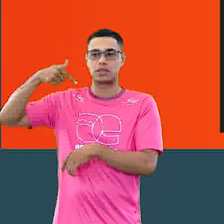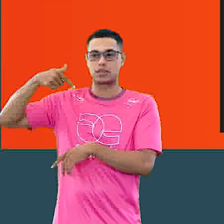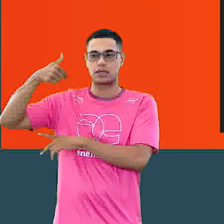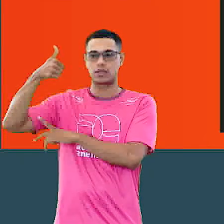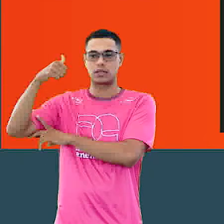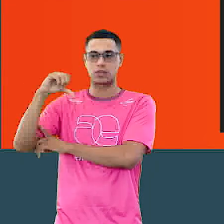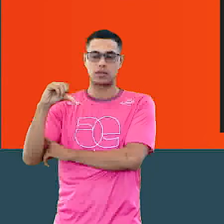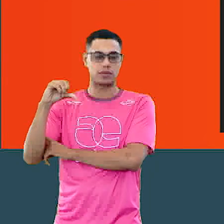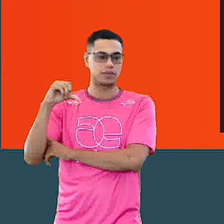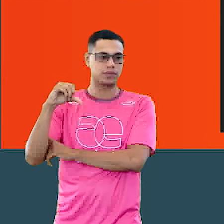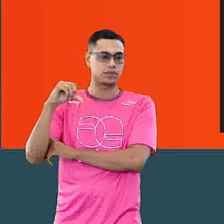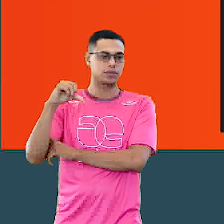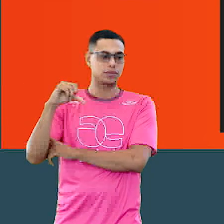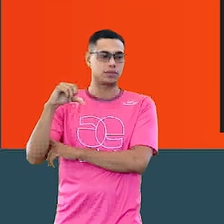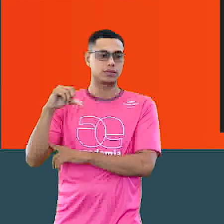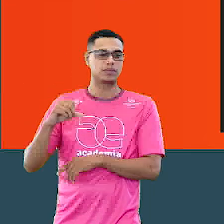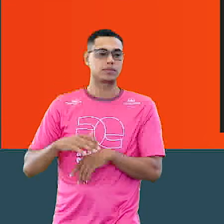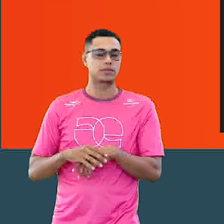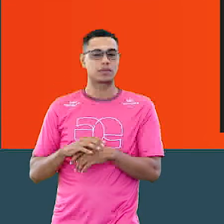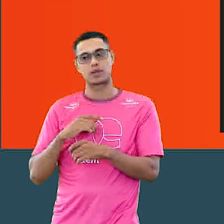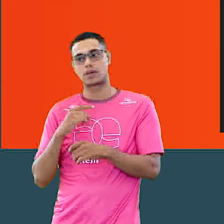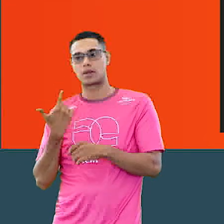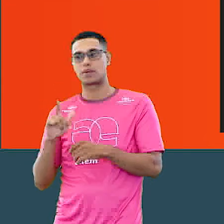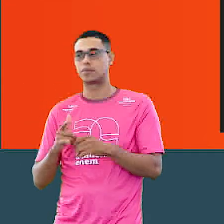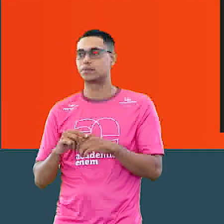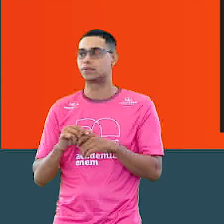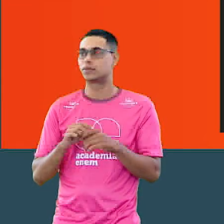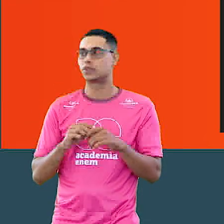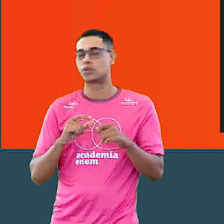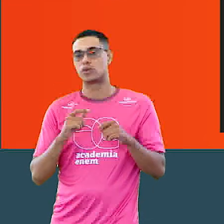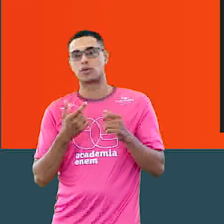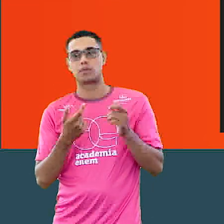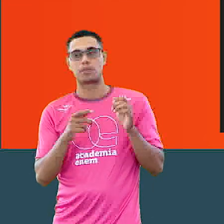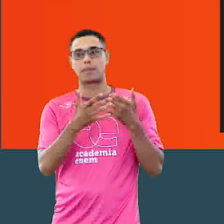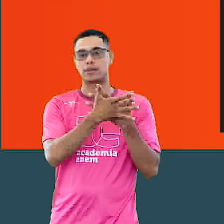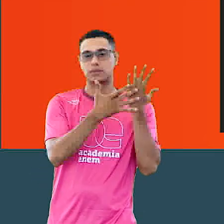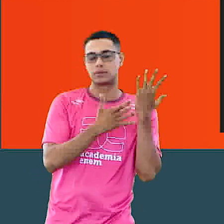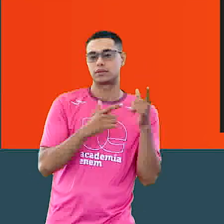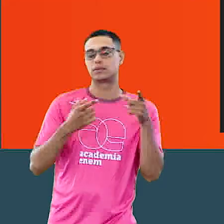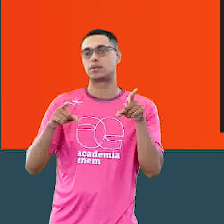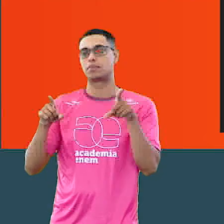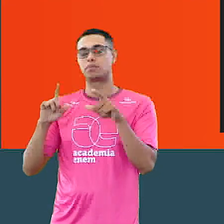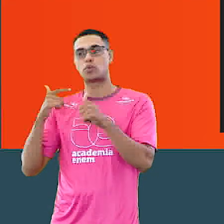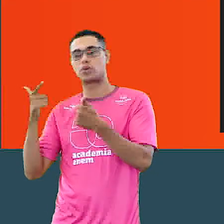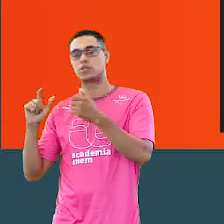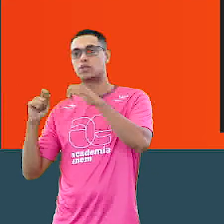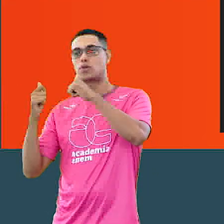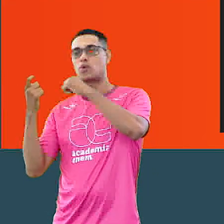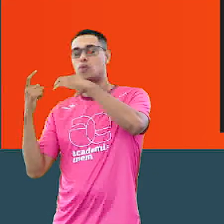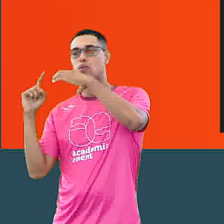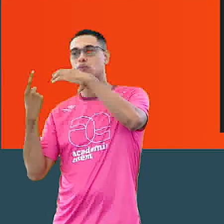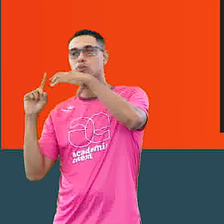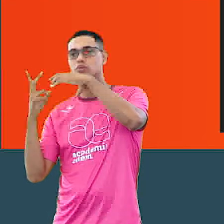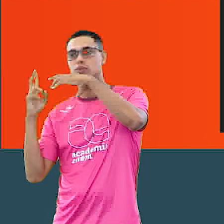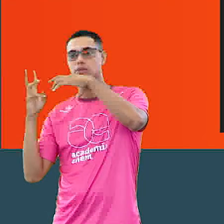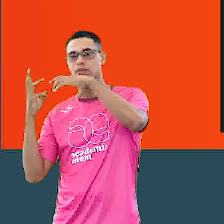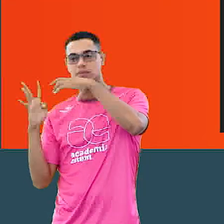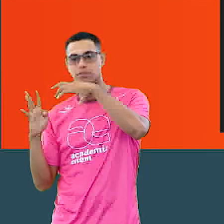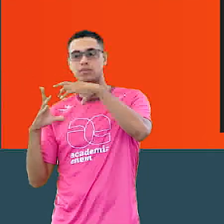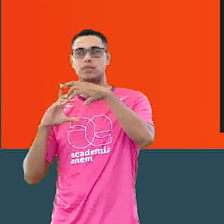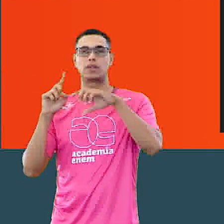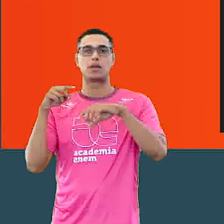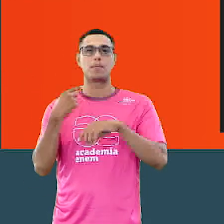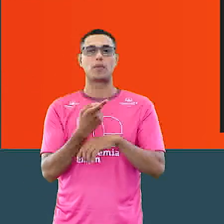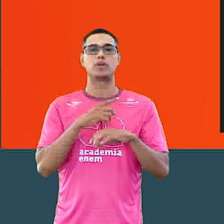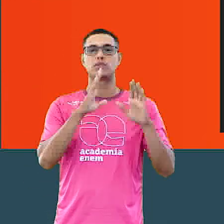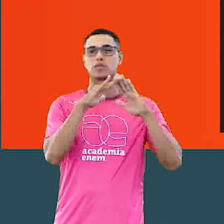719. Aí vem LI-PCD, LI-quilombola, LI-PPI, aí vem o LB. LB é o